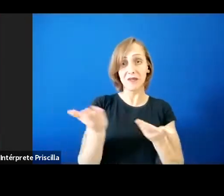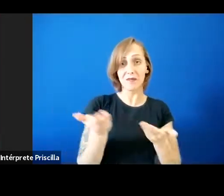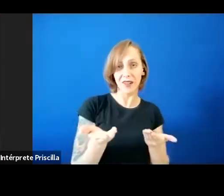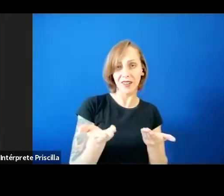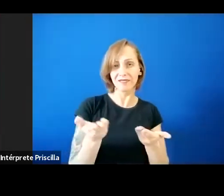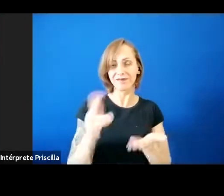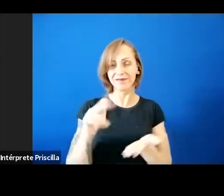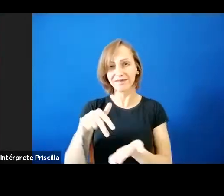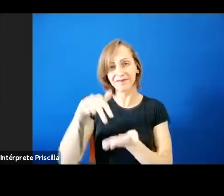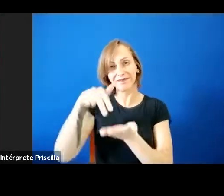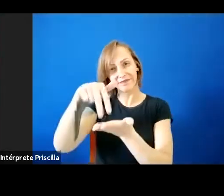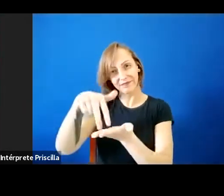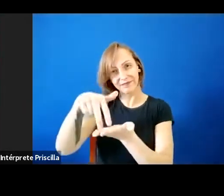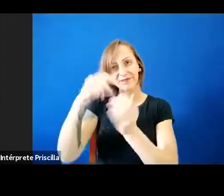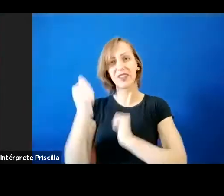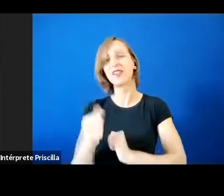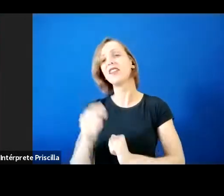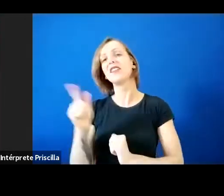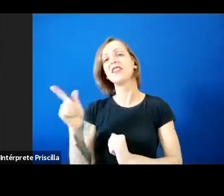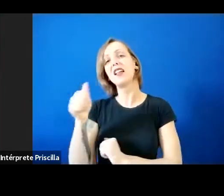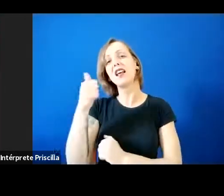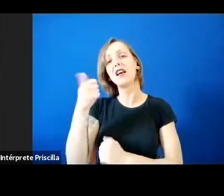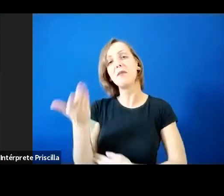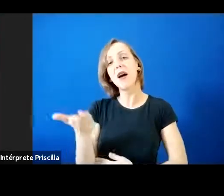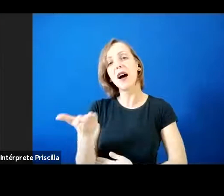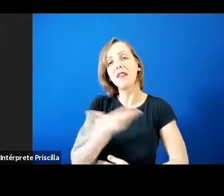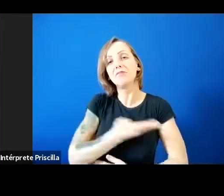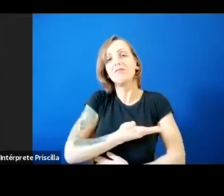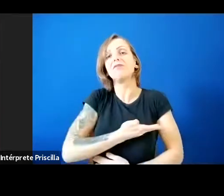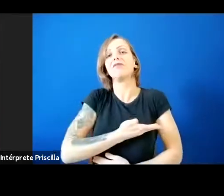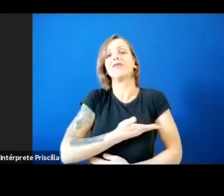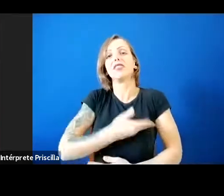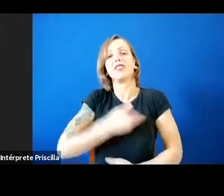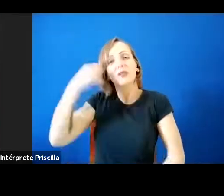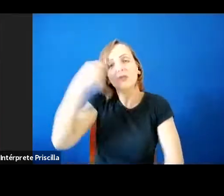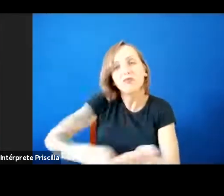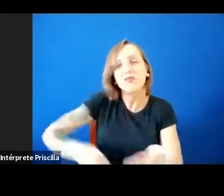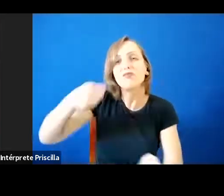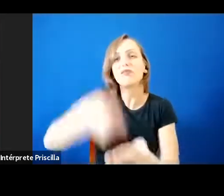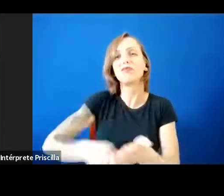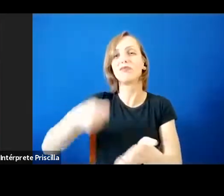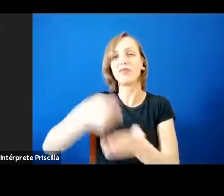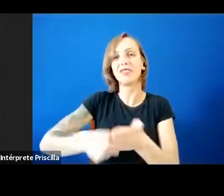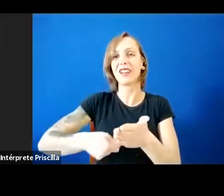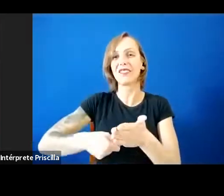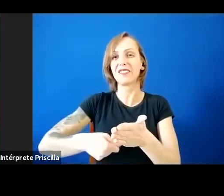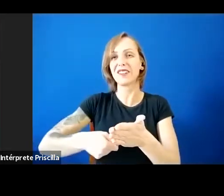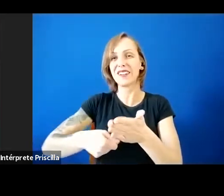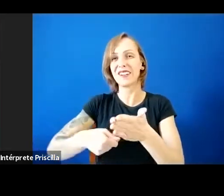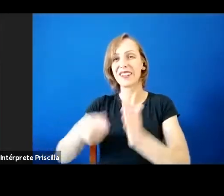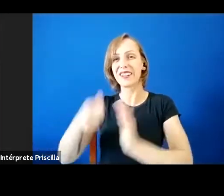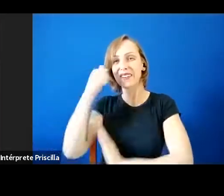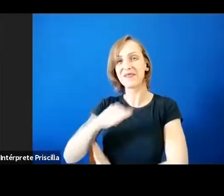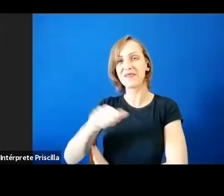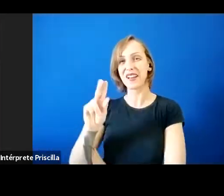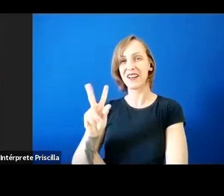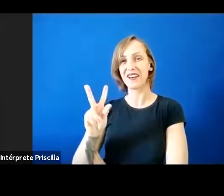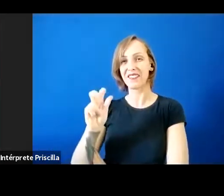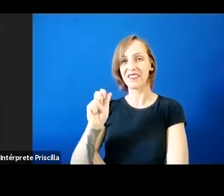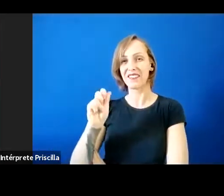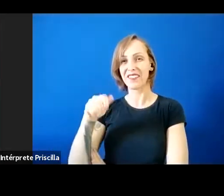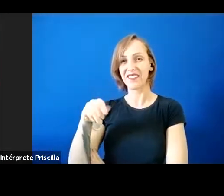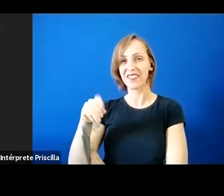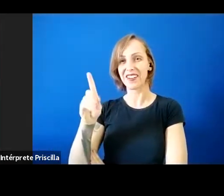Movimento dos Pequenos Agricultores, lutadora, a companheira Vanderleia Chito. Ela me disse, pode